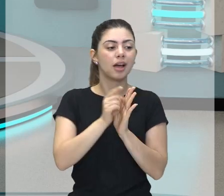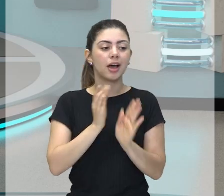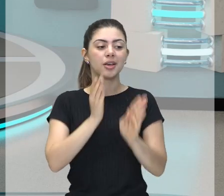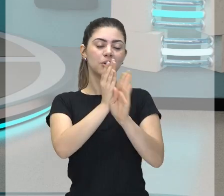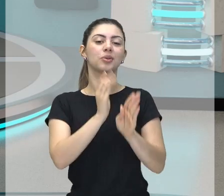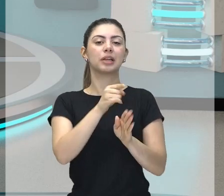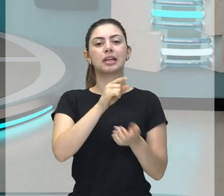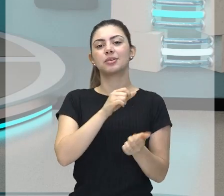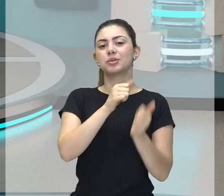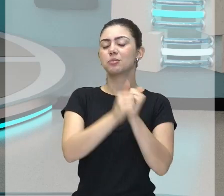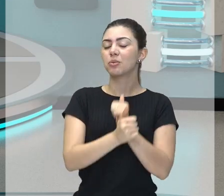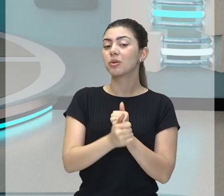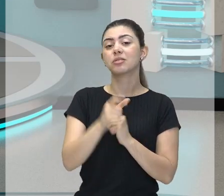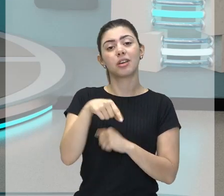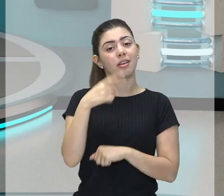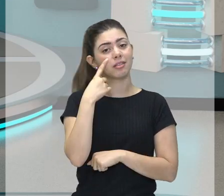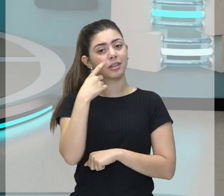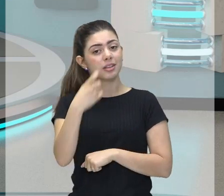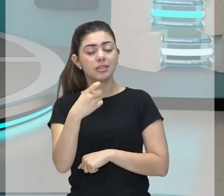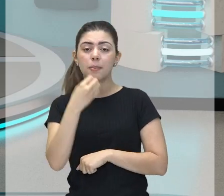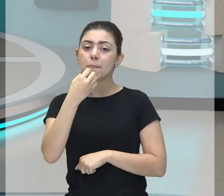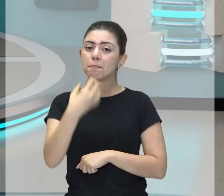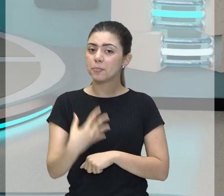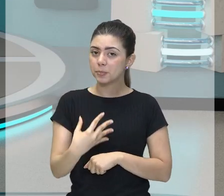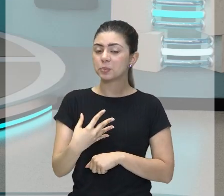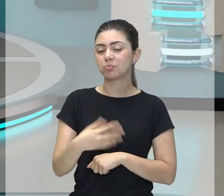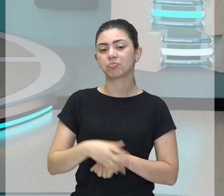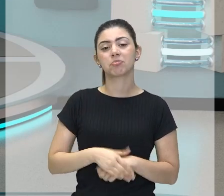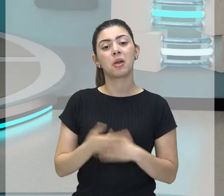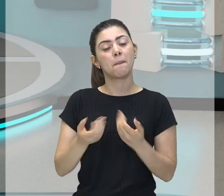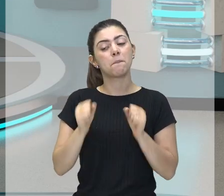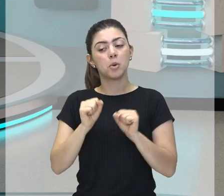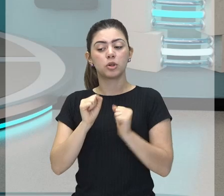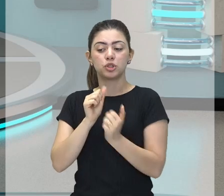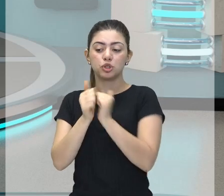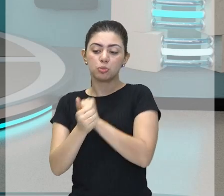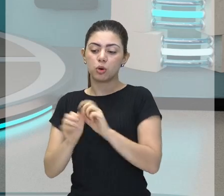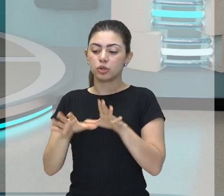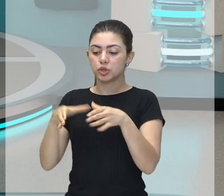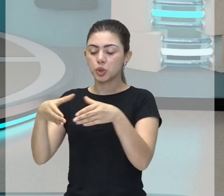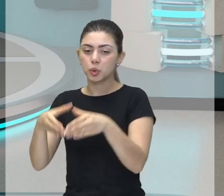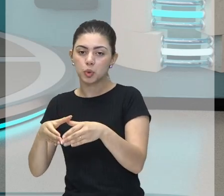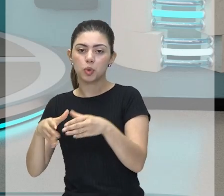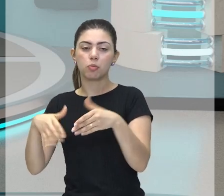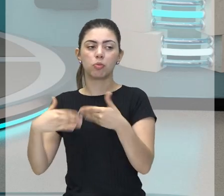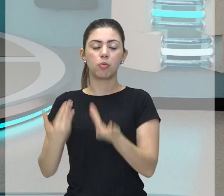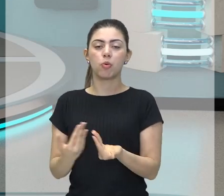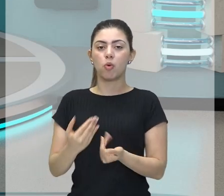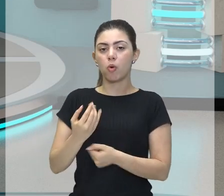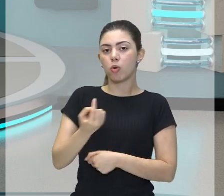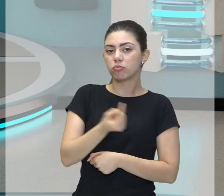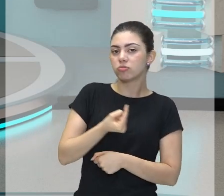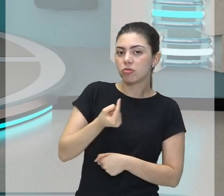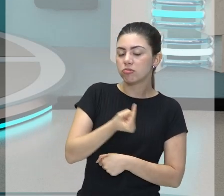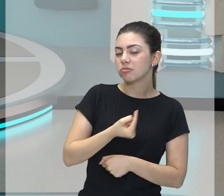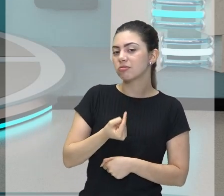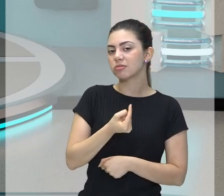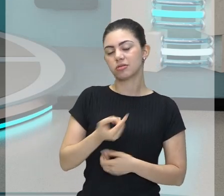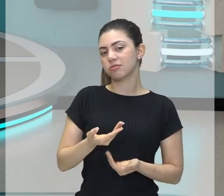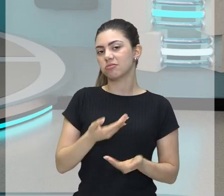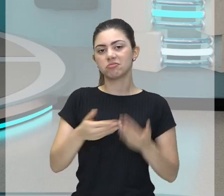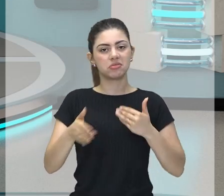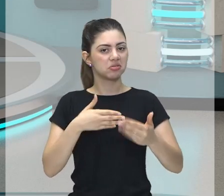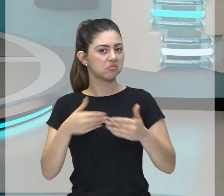que o esporte ele é muito interessante, gente. Seja o esporte coletivo, seja esporte individual, seja